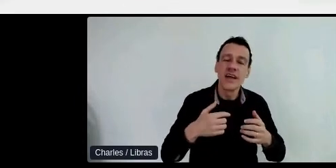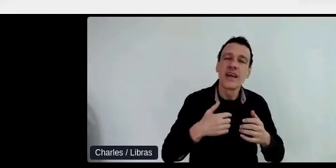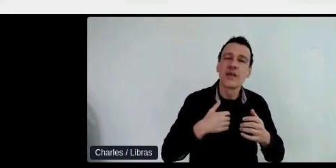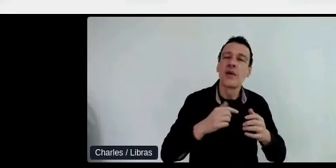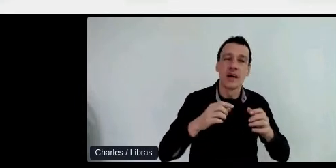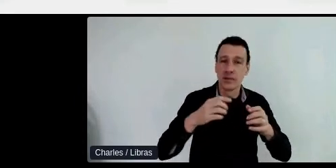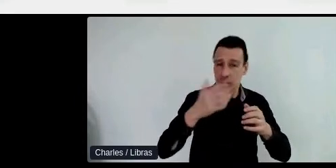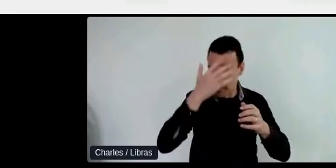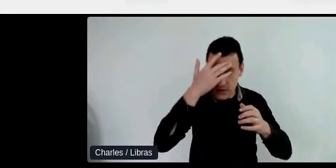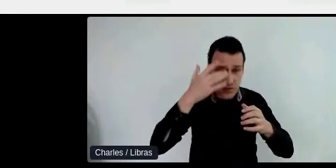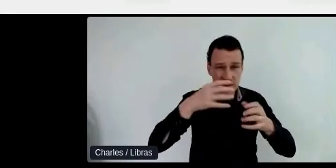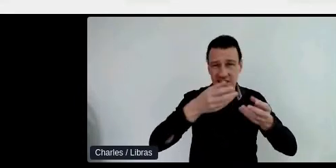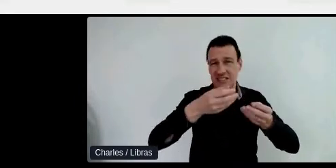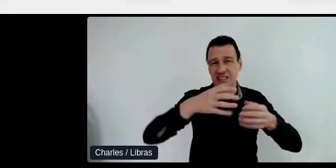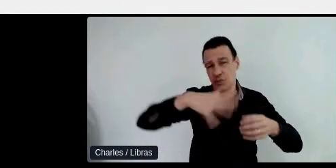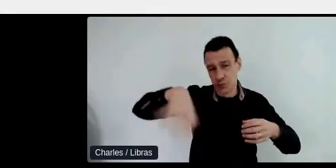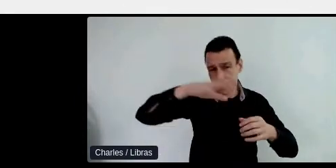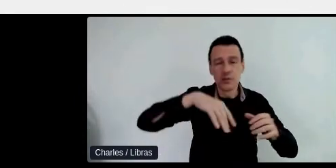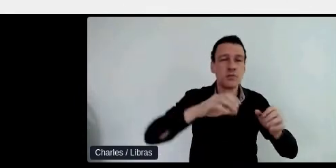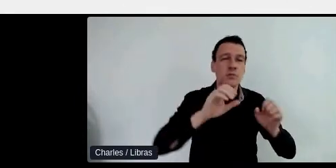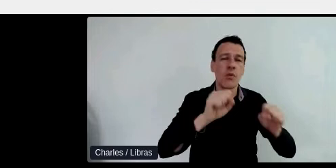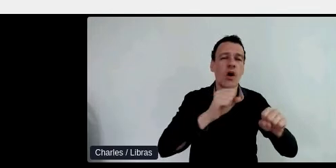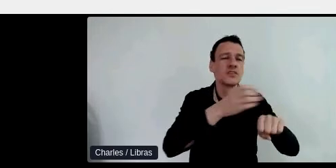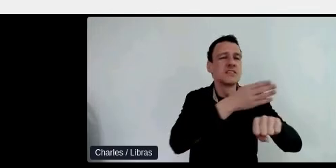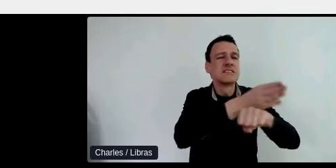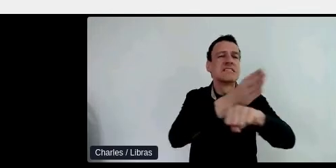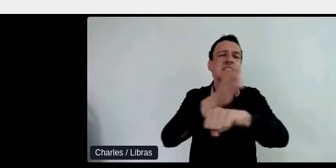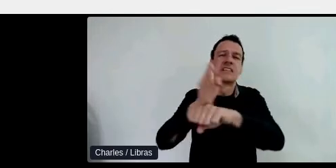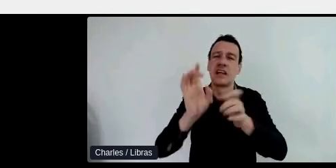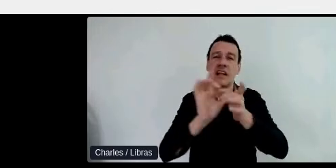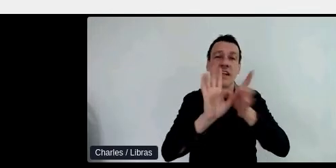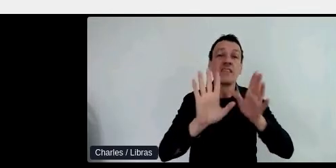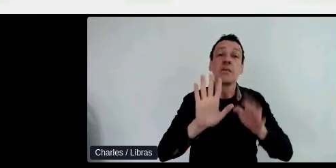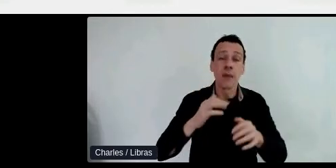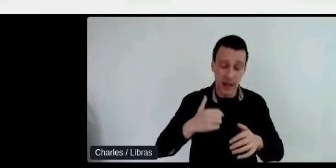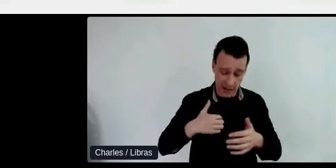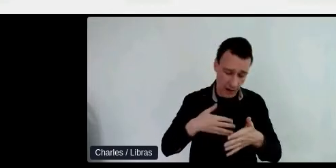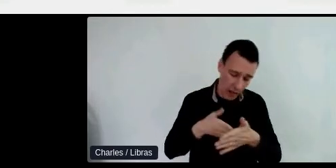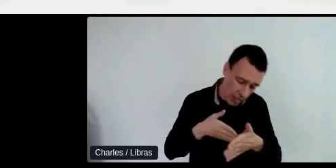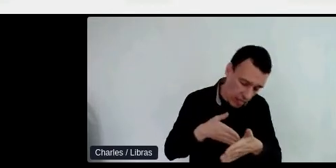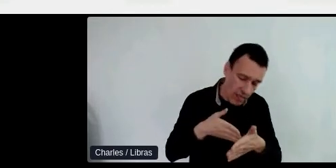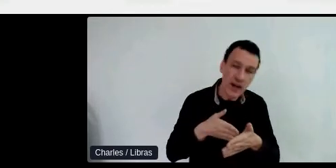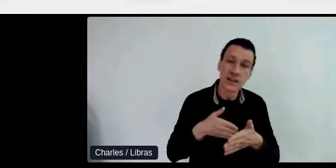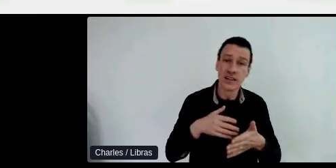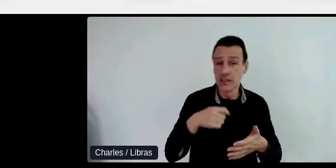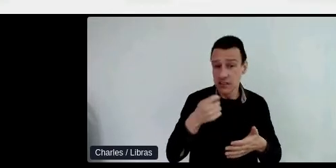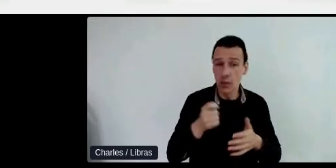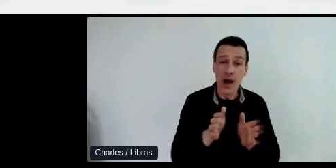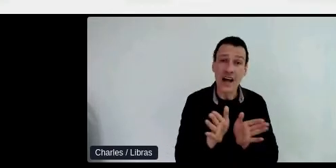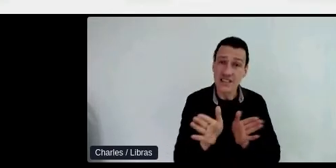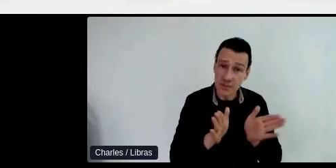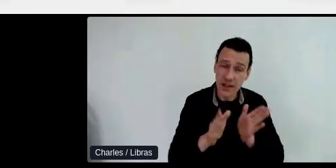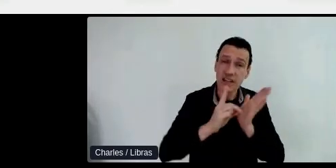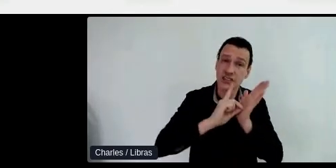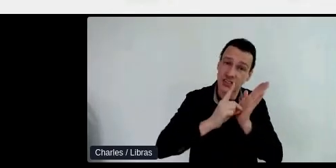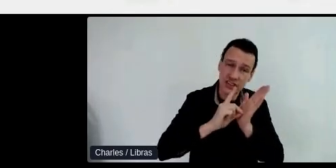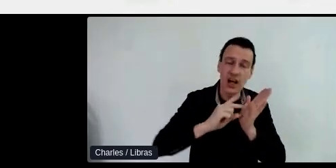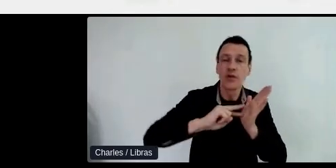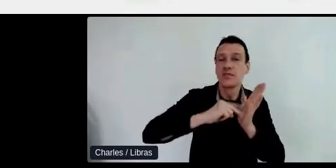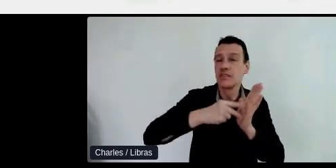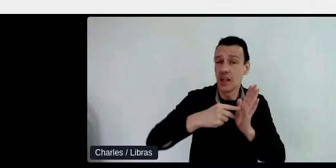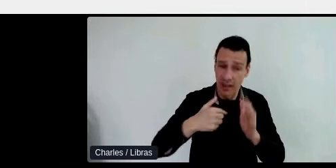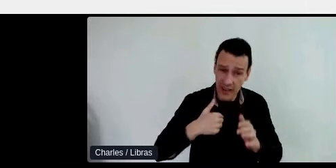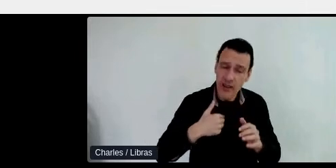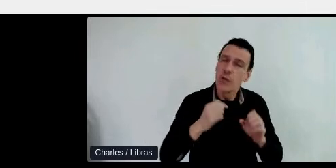a acessibilidade digital daí veio com essa importância de trazer a possibilidade de todo mundo utilizar o